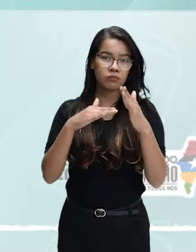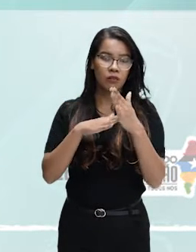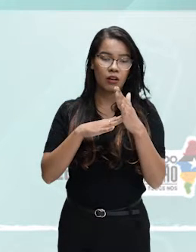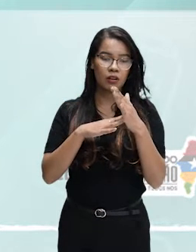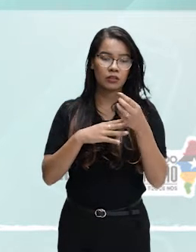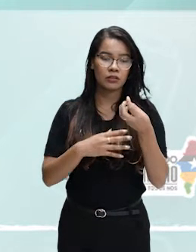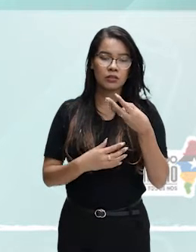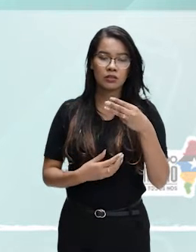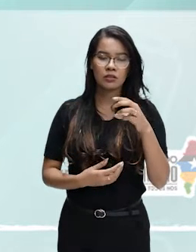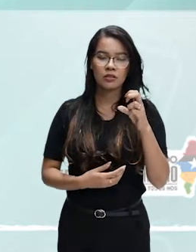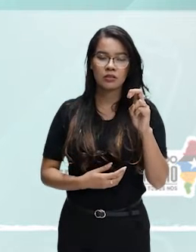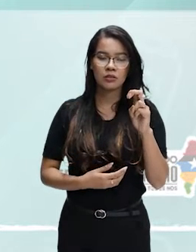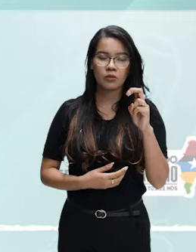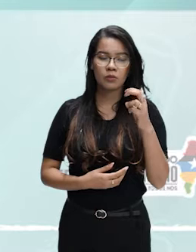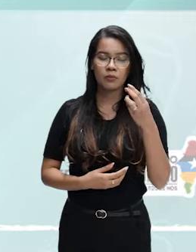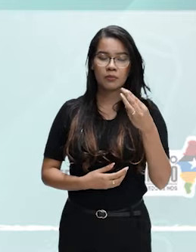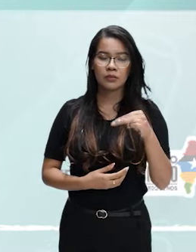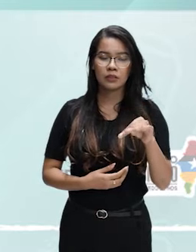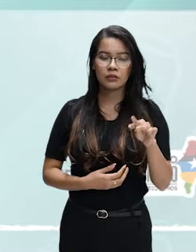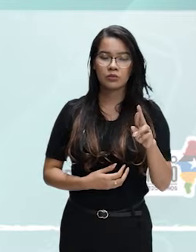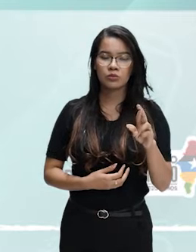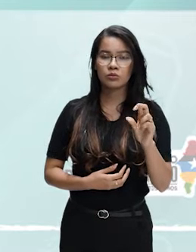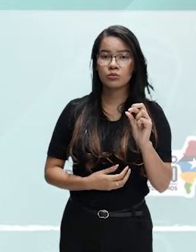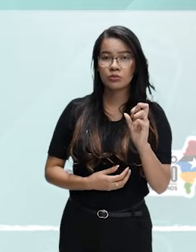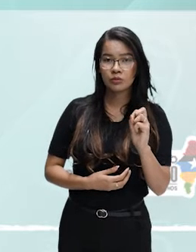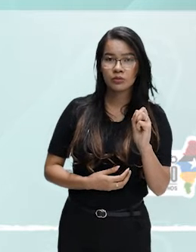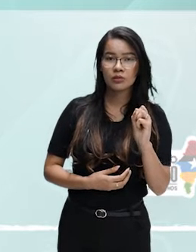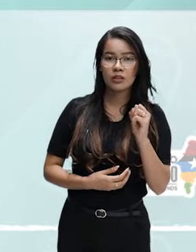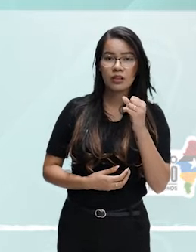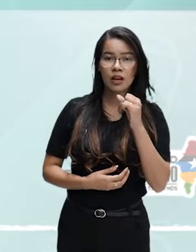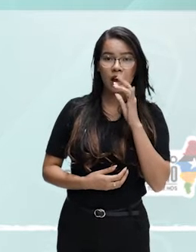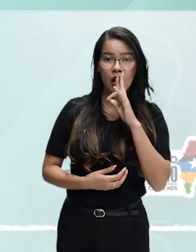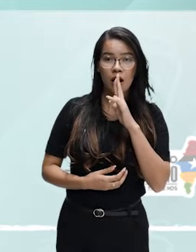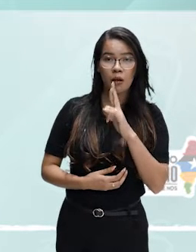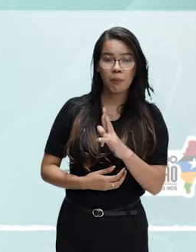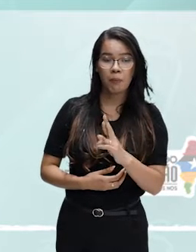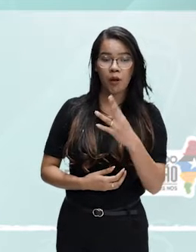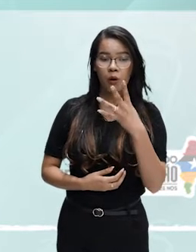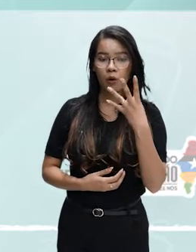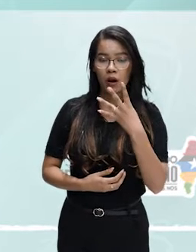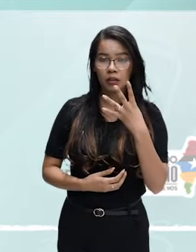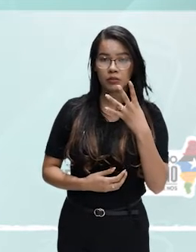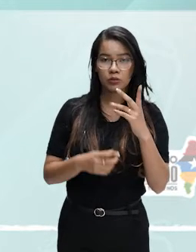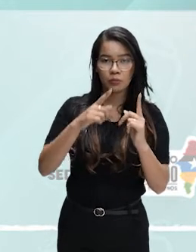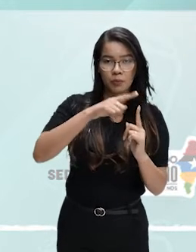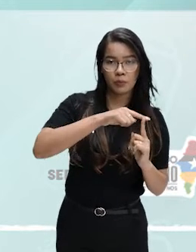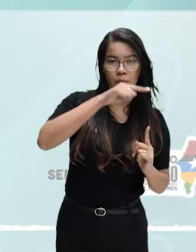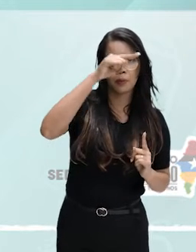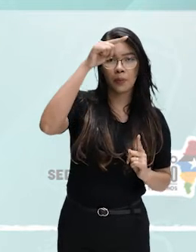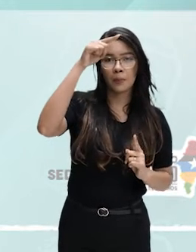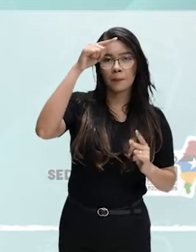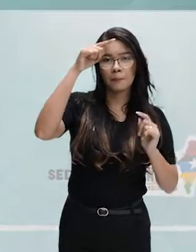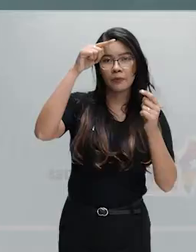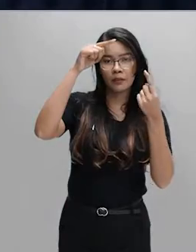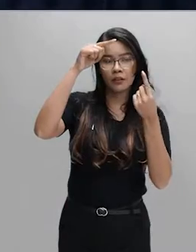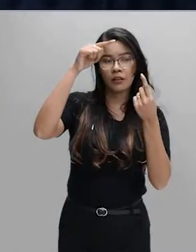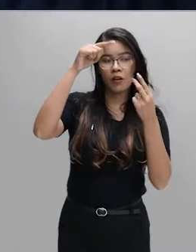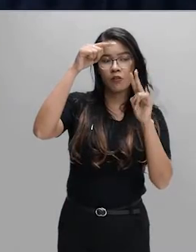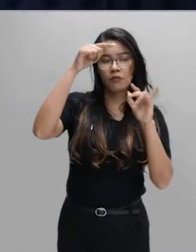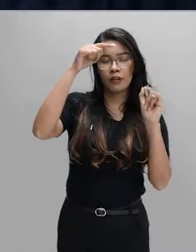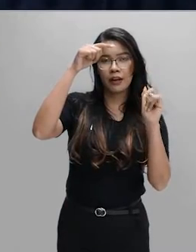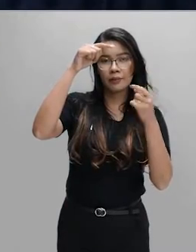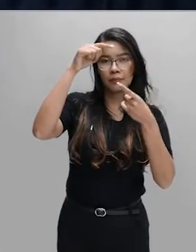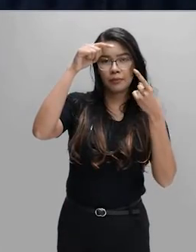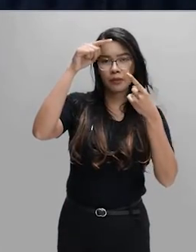está atingindo 4 vezes. No primeiro kick, 2 vezes. No terceiro, também 2 vezes, na subida e na